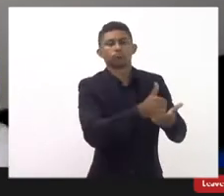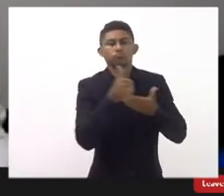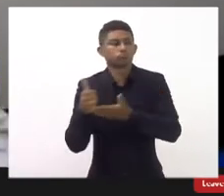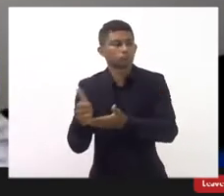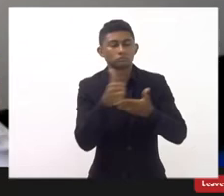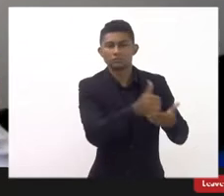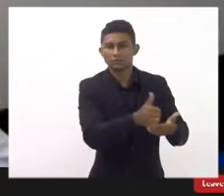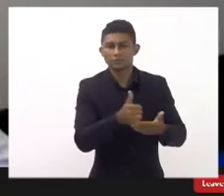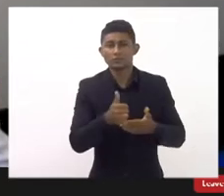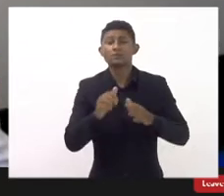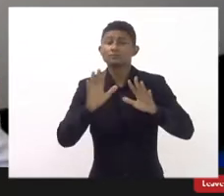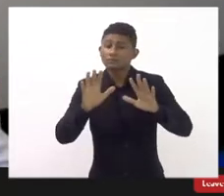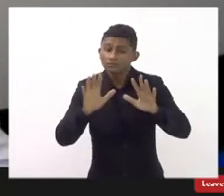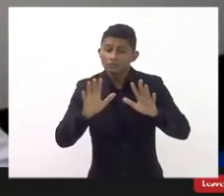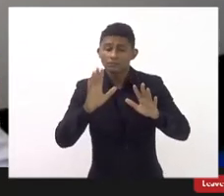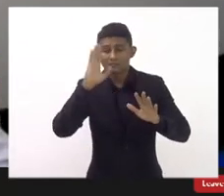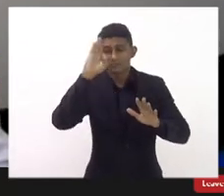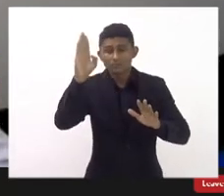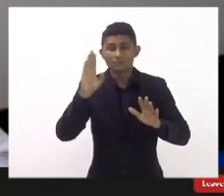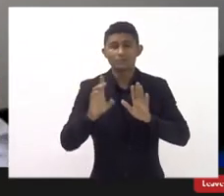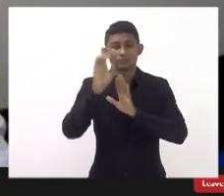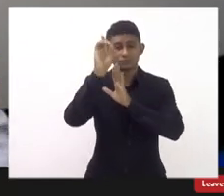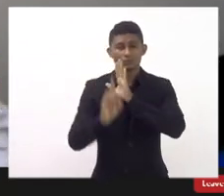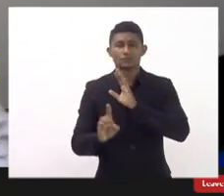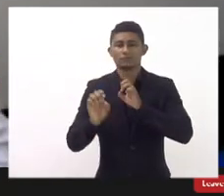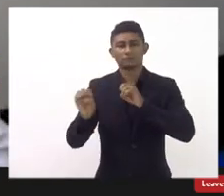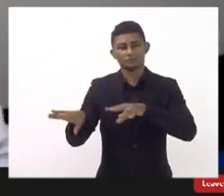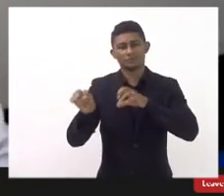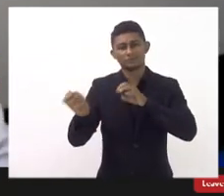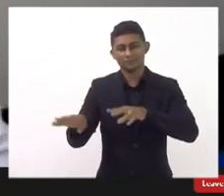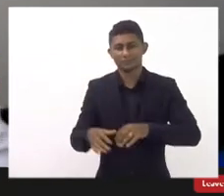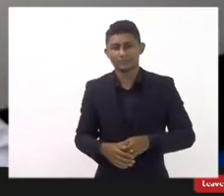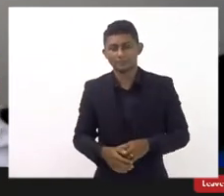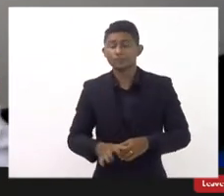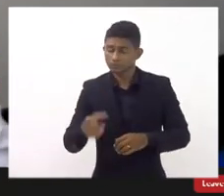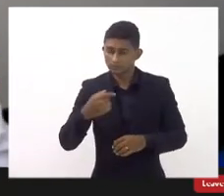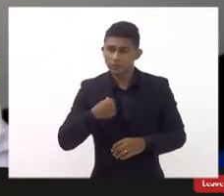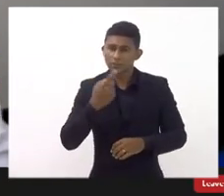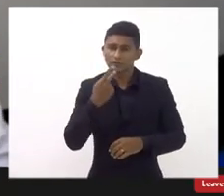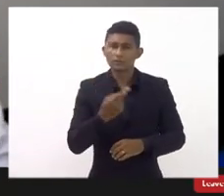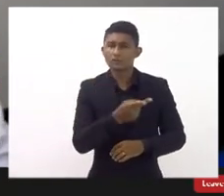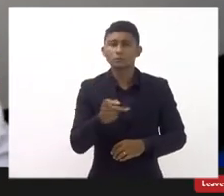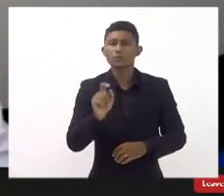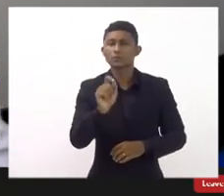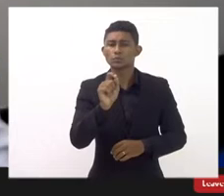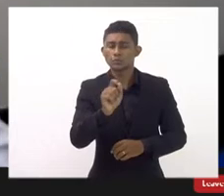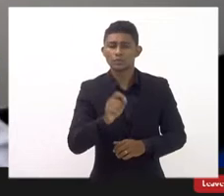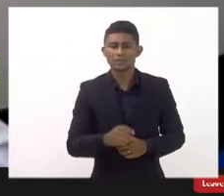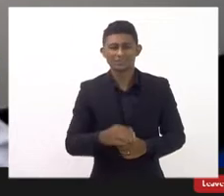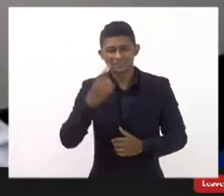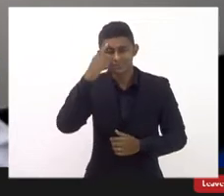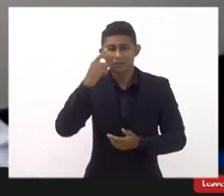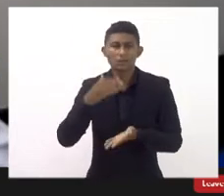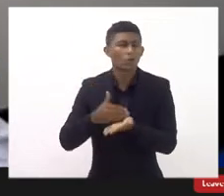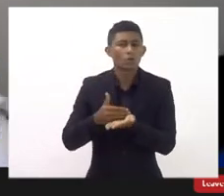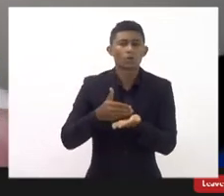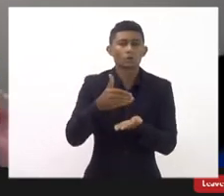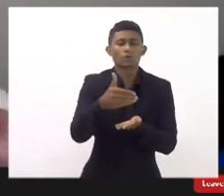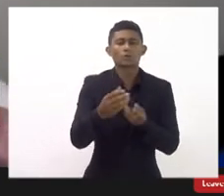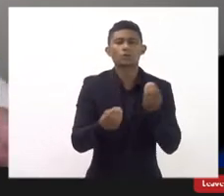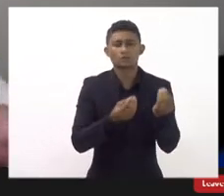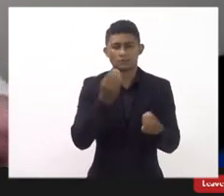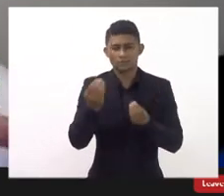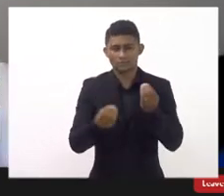deriva na luta pelo direito à educação. Eu queria lembrar que tudo isso começou quando, pelo